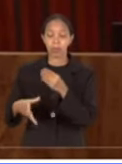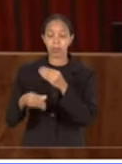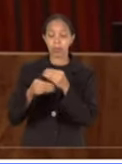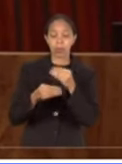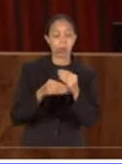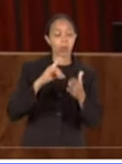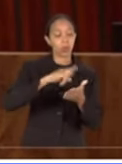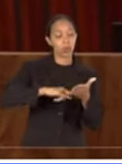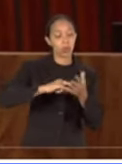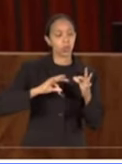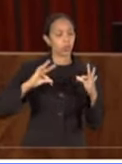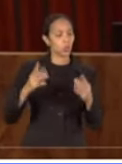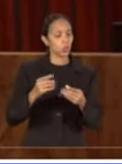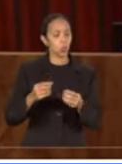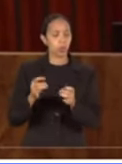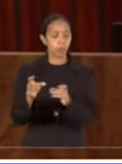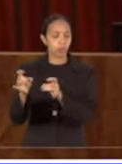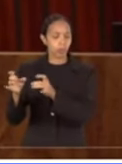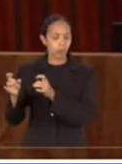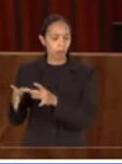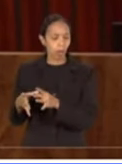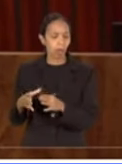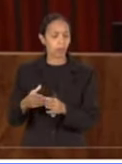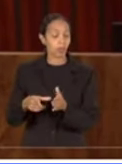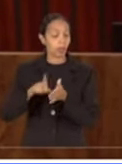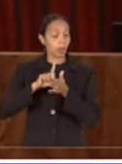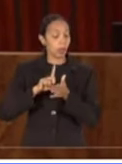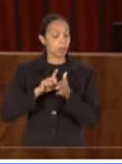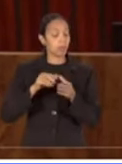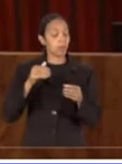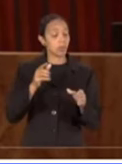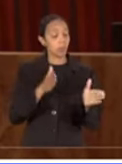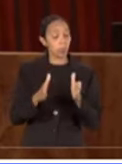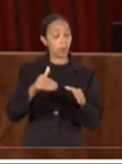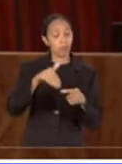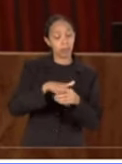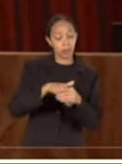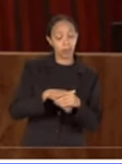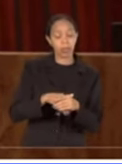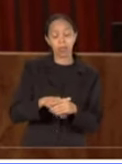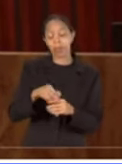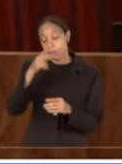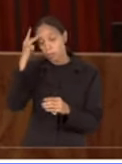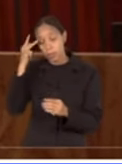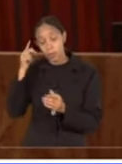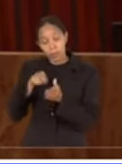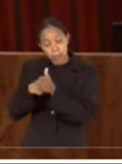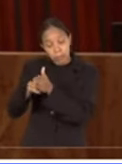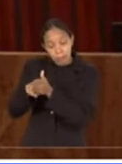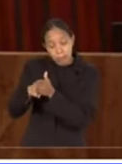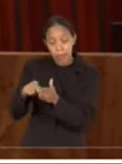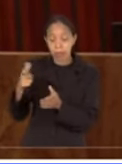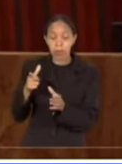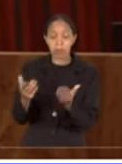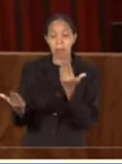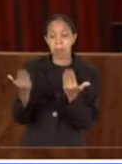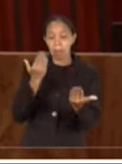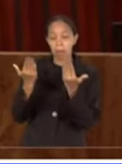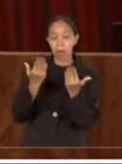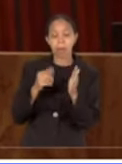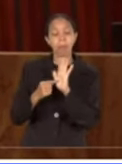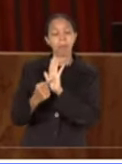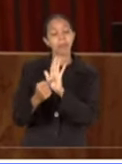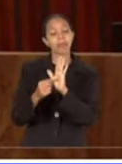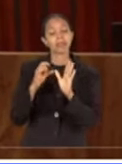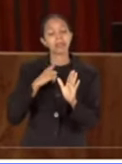de documentos de todos os gastos de pré-campanha dos eventuais concorrentes dos investigados, não haveria parâmetros para identificar